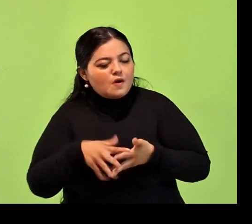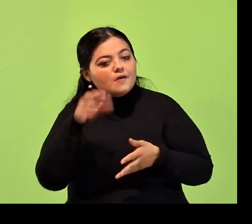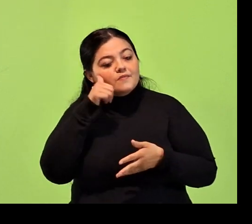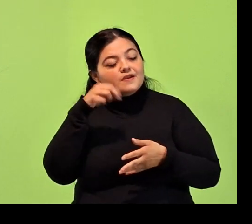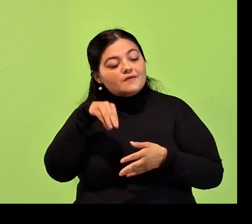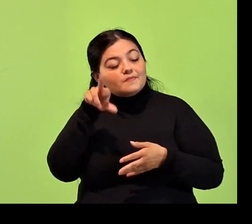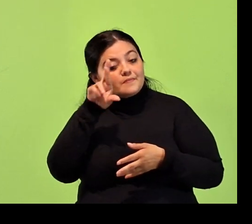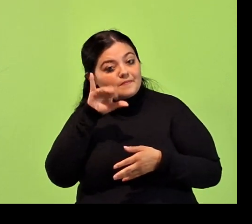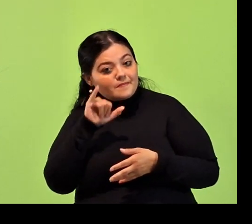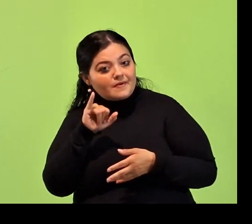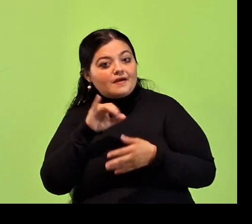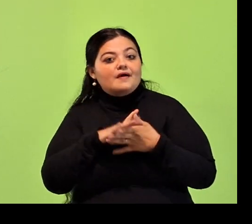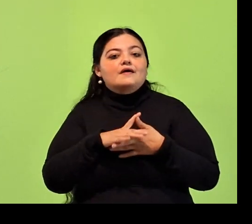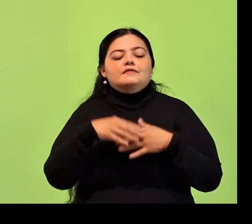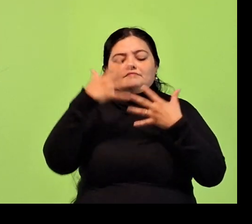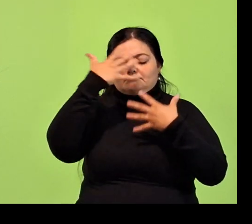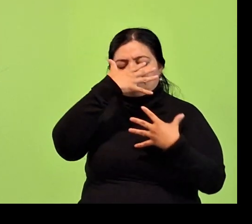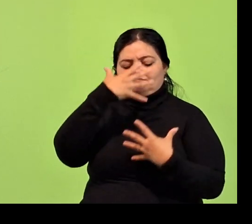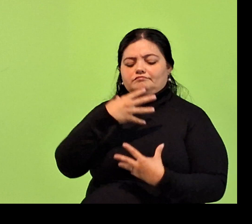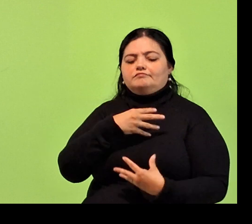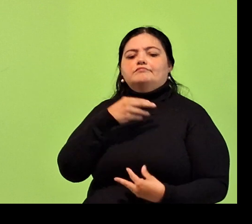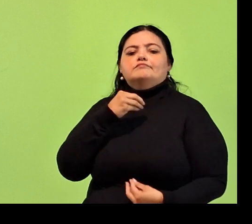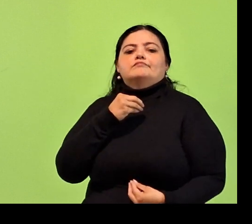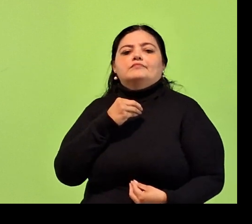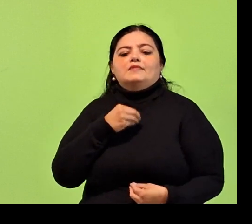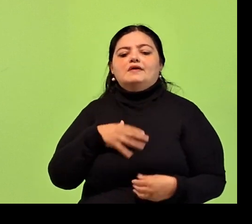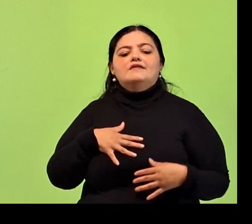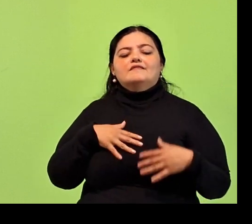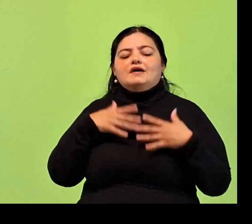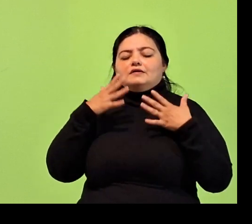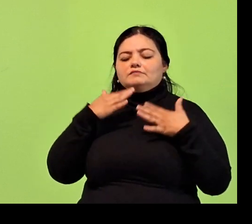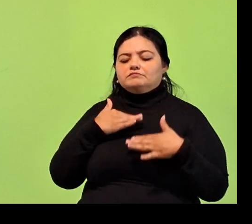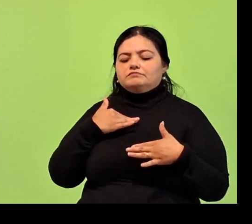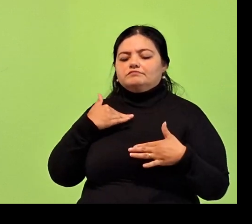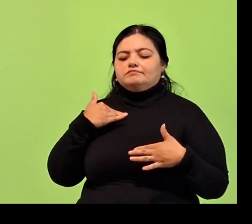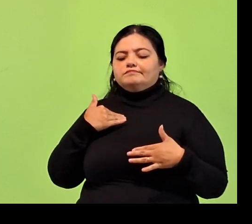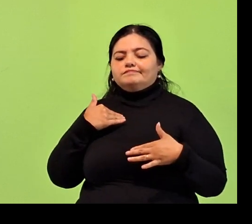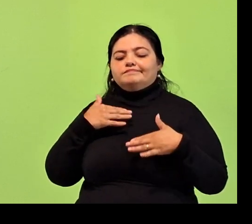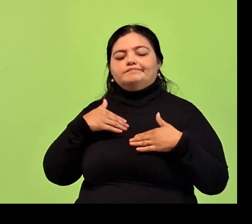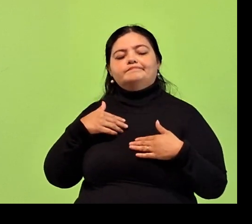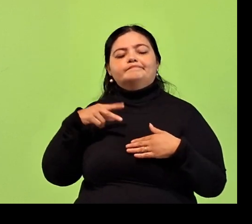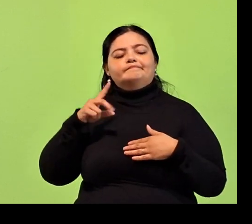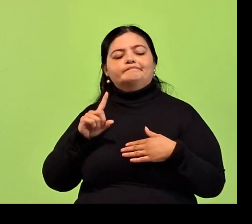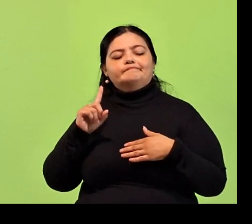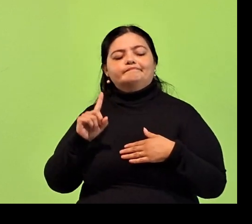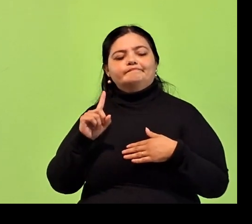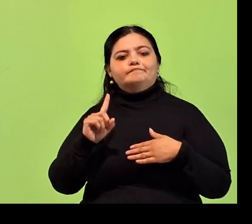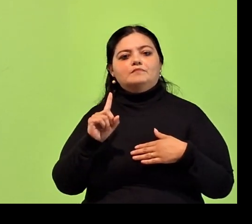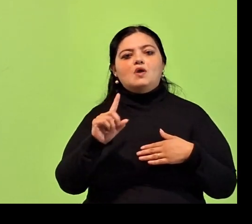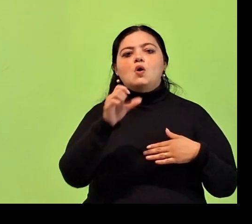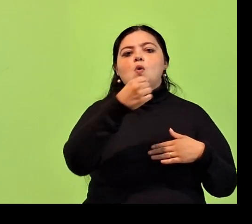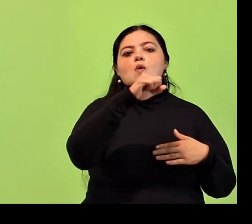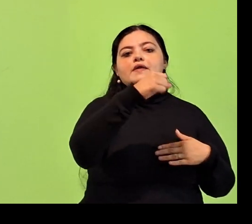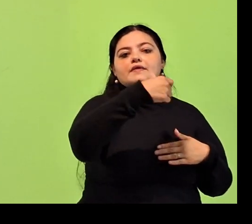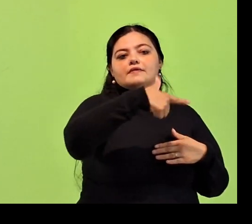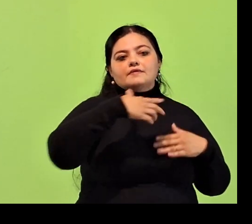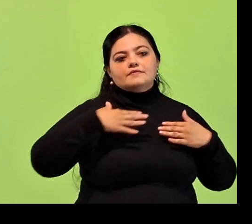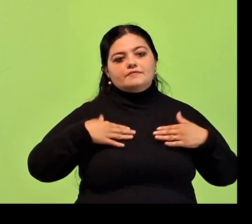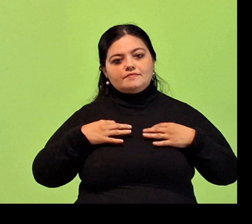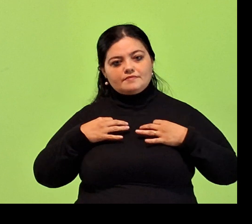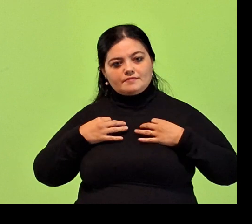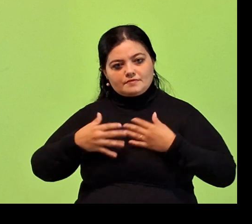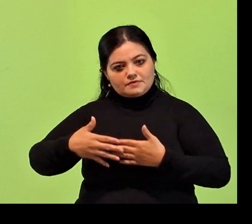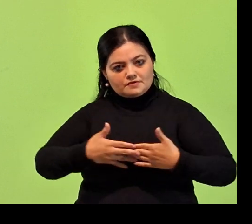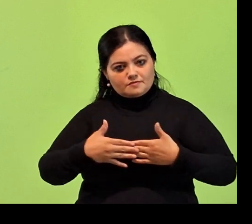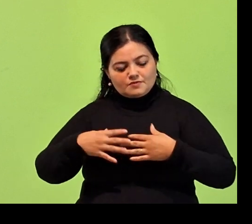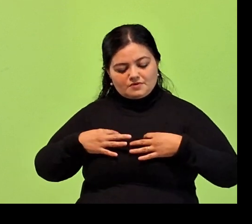torna uma dor encarnada e cruza a cidade num rito fúnebre, pendurando 82 pequenas bonecas de pano pelos